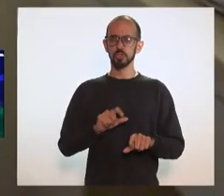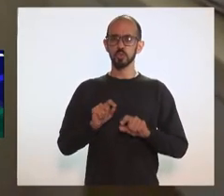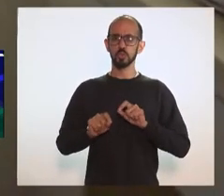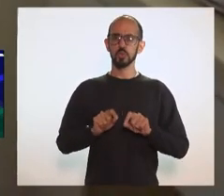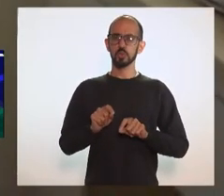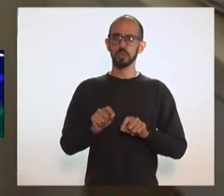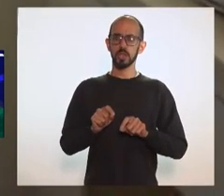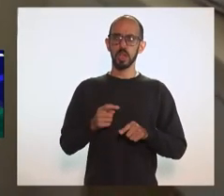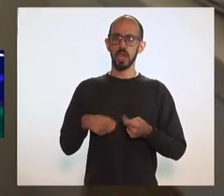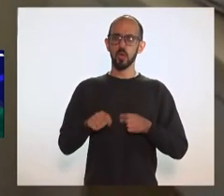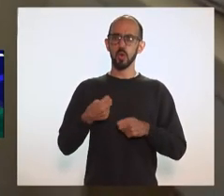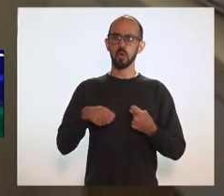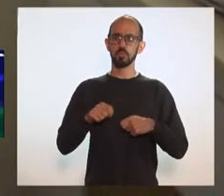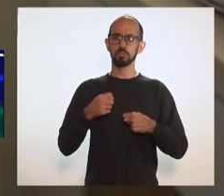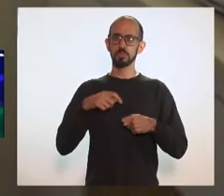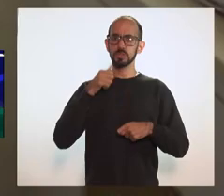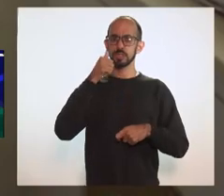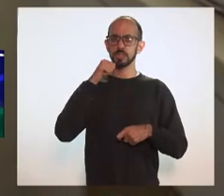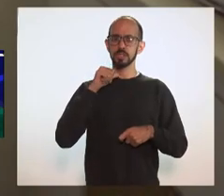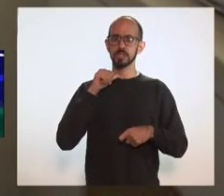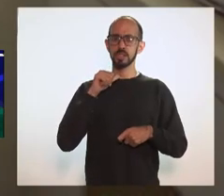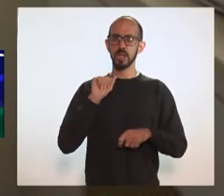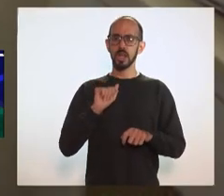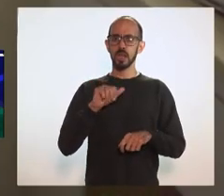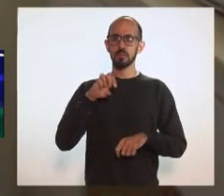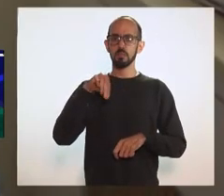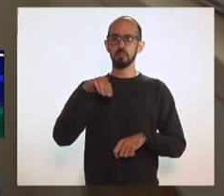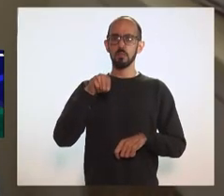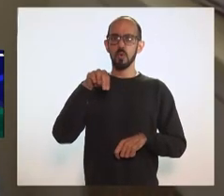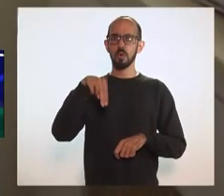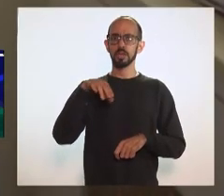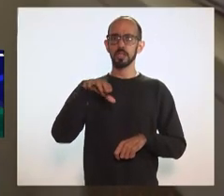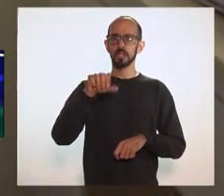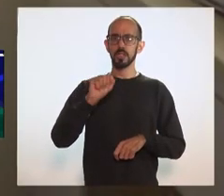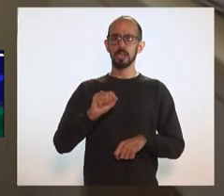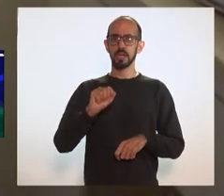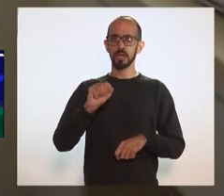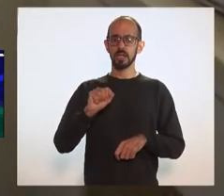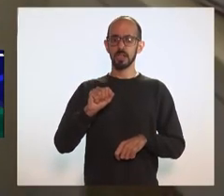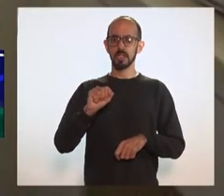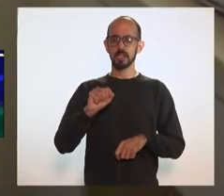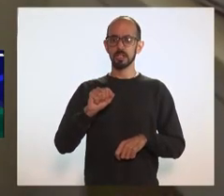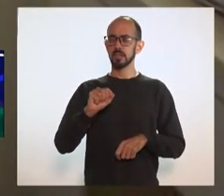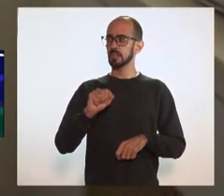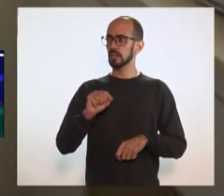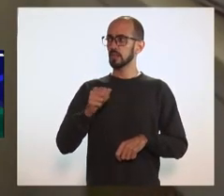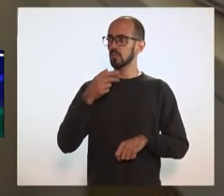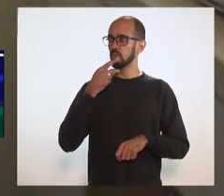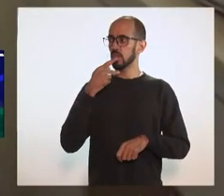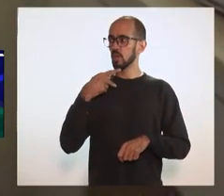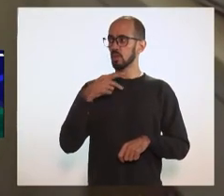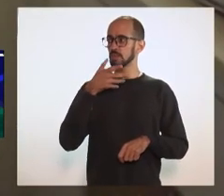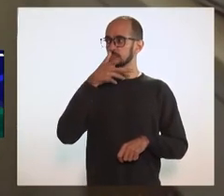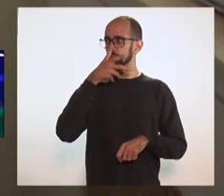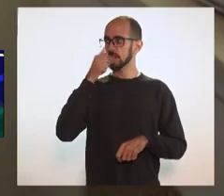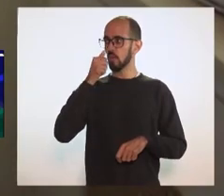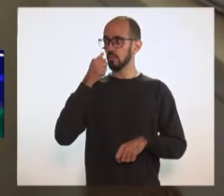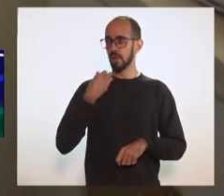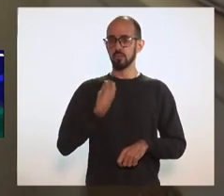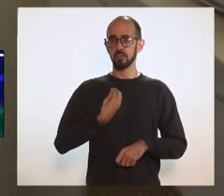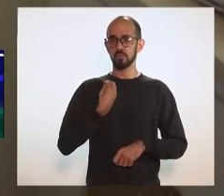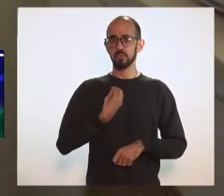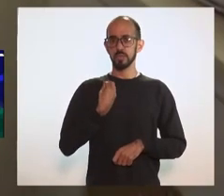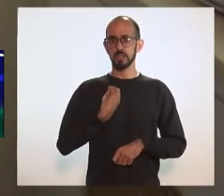a economista Mônica De Bolle de que salvar vidas, que a